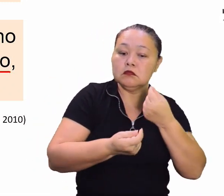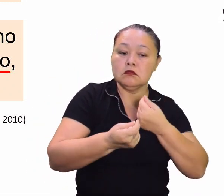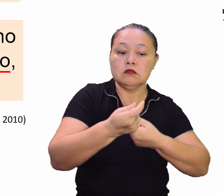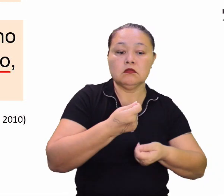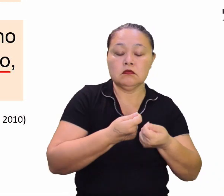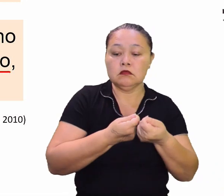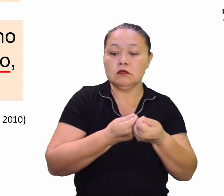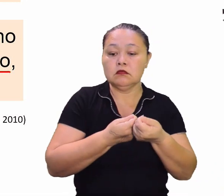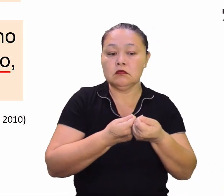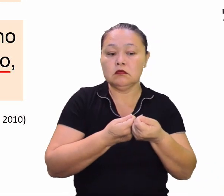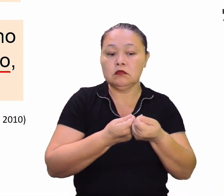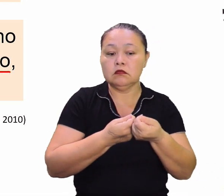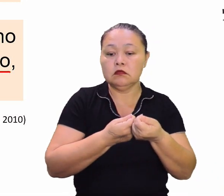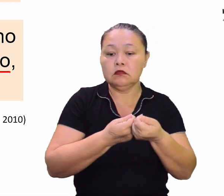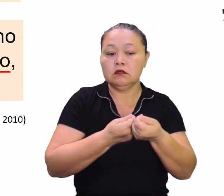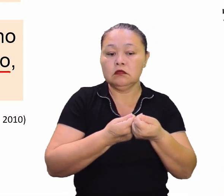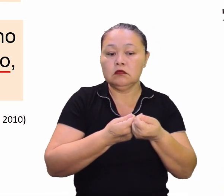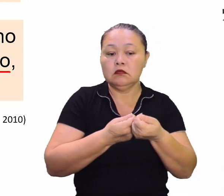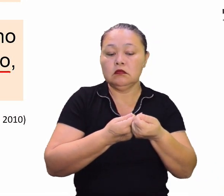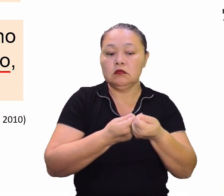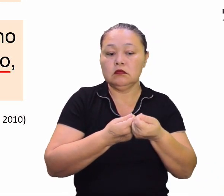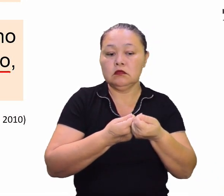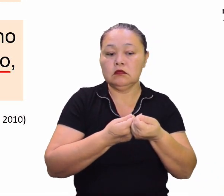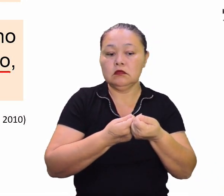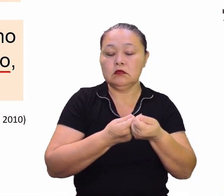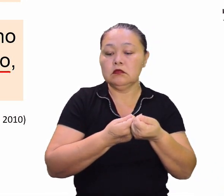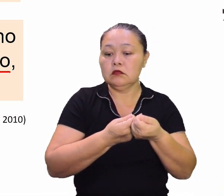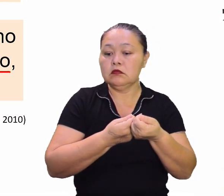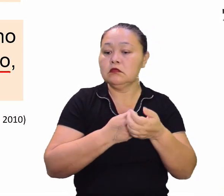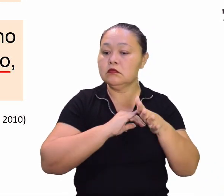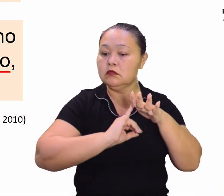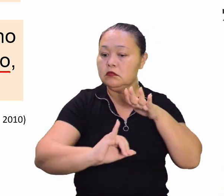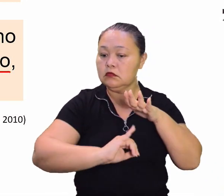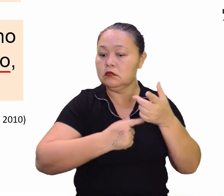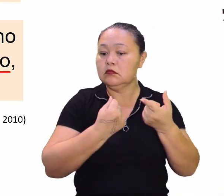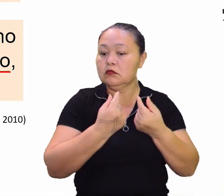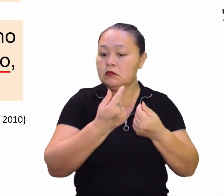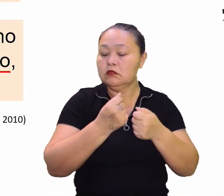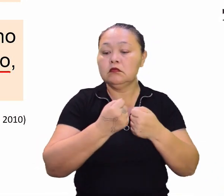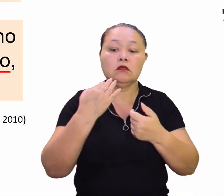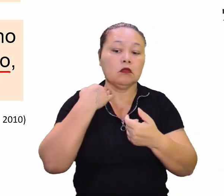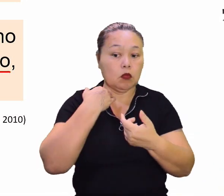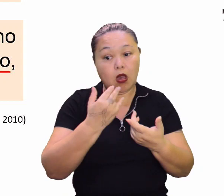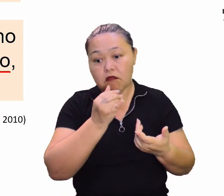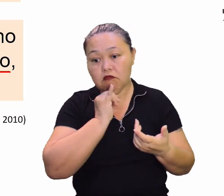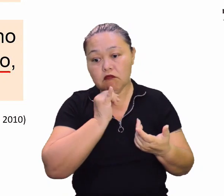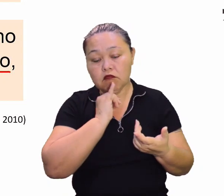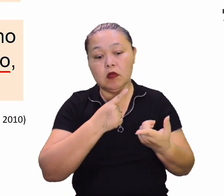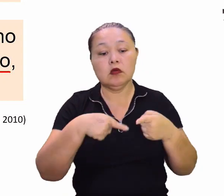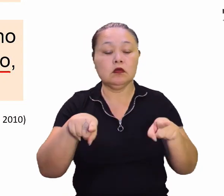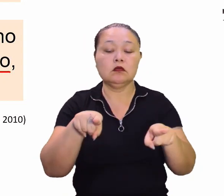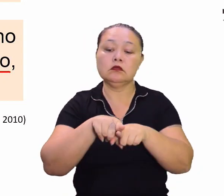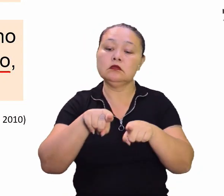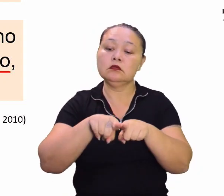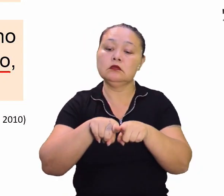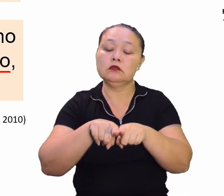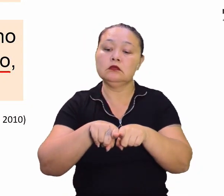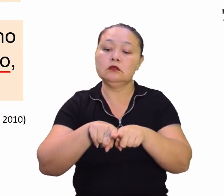situações financeiras, né? Muitas instituições financeiras, como bancos, e